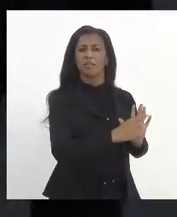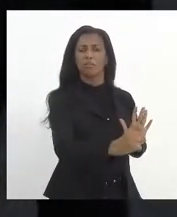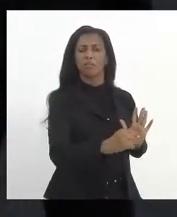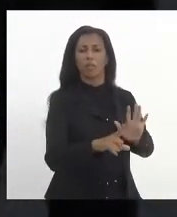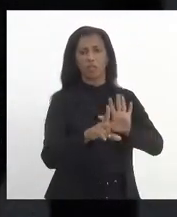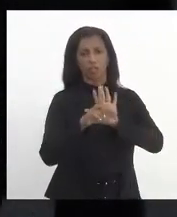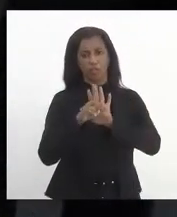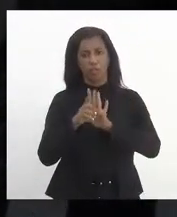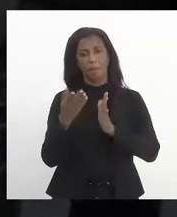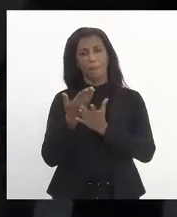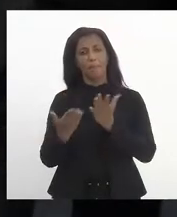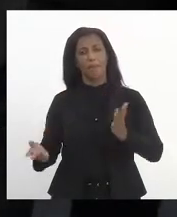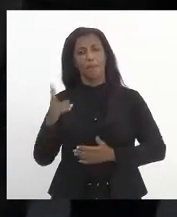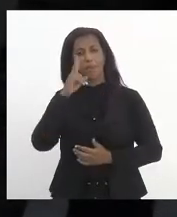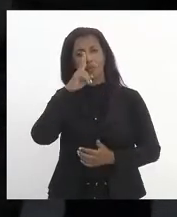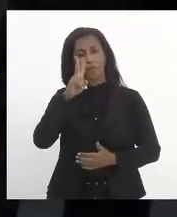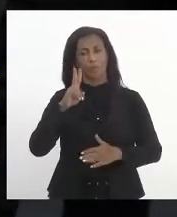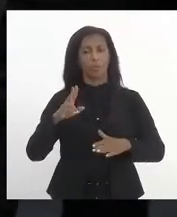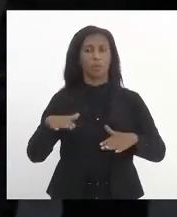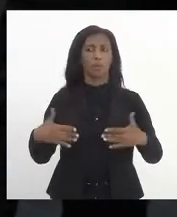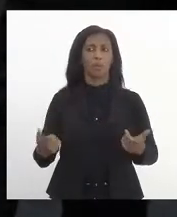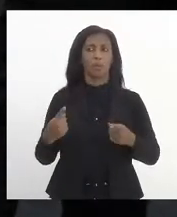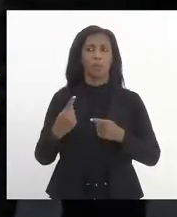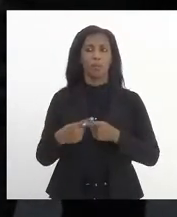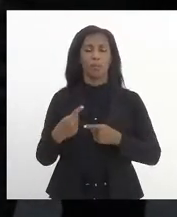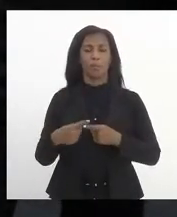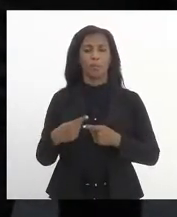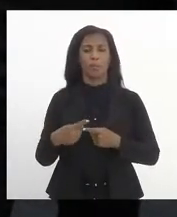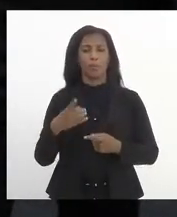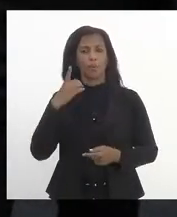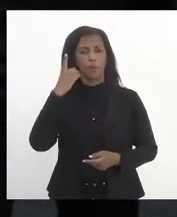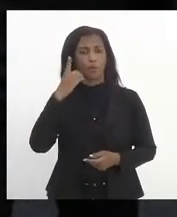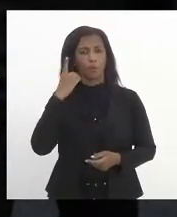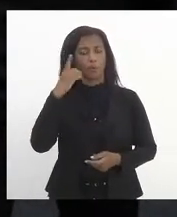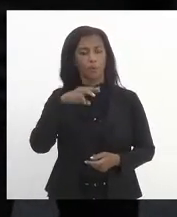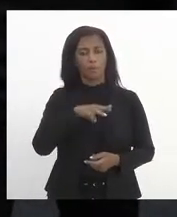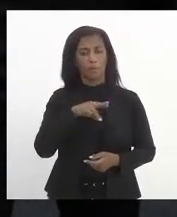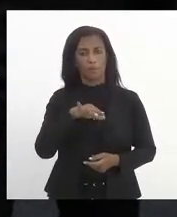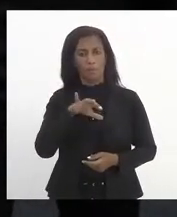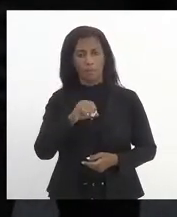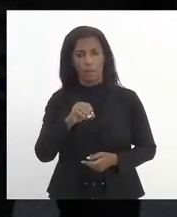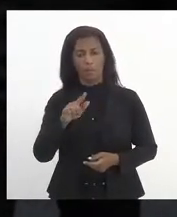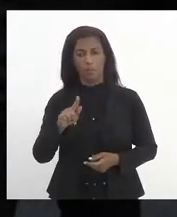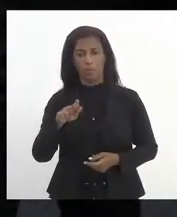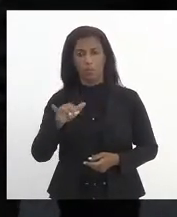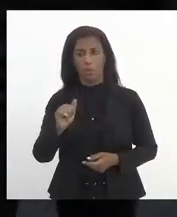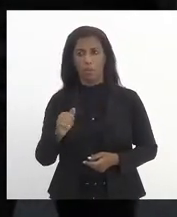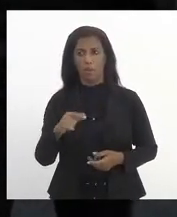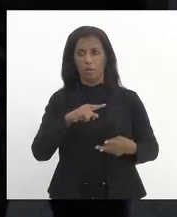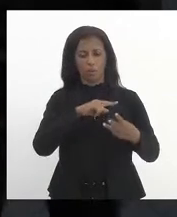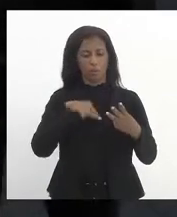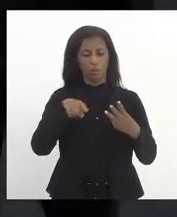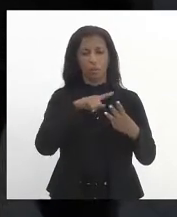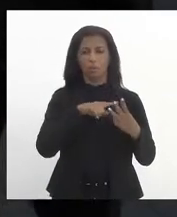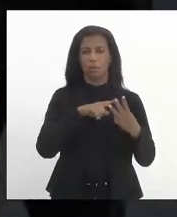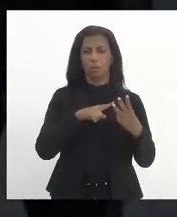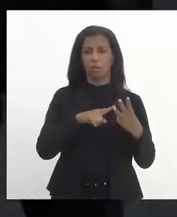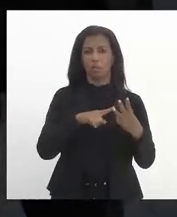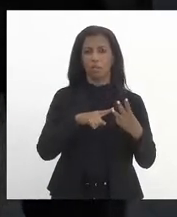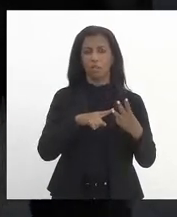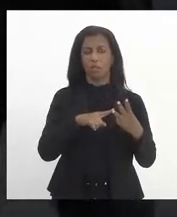Até porque o deputado Márcio Alberto apresentou igual a esse, mais dois. São três projetos que ele